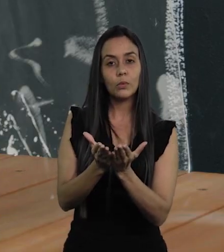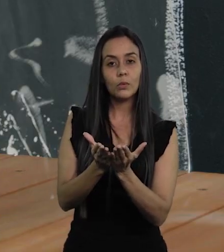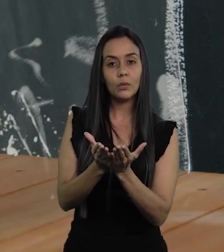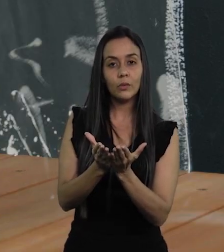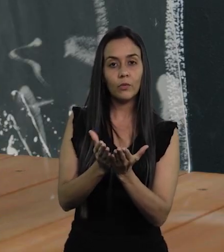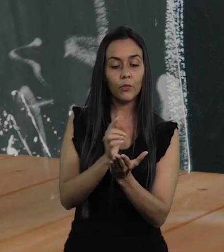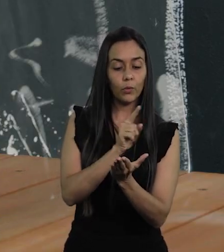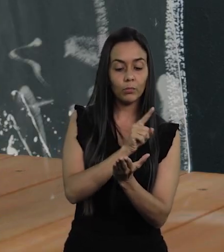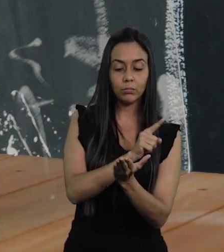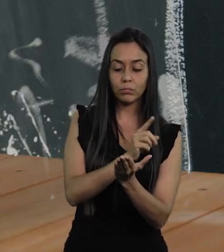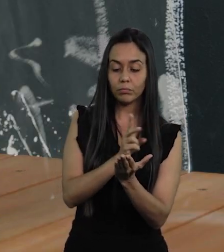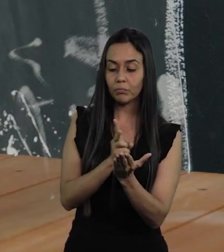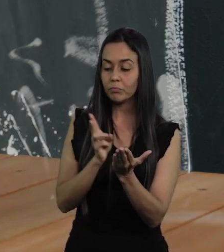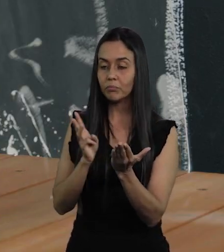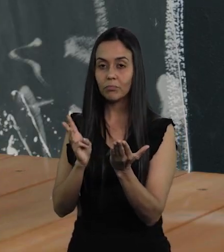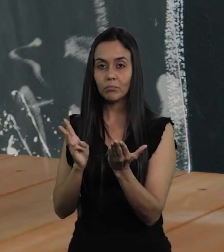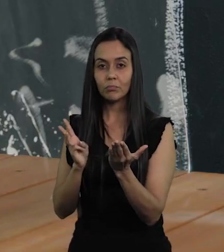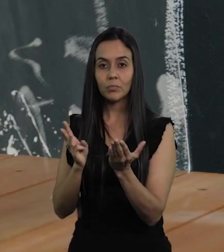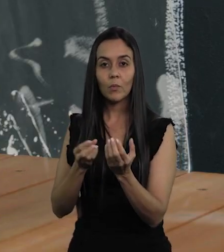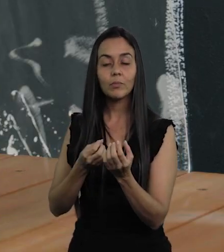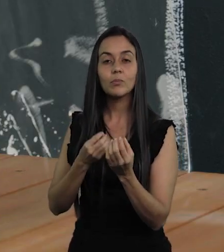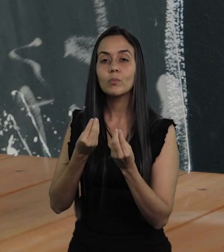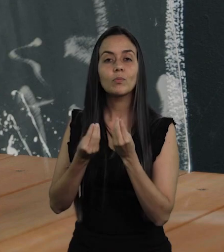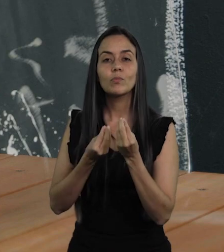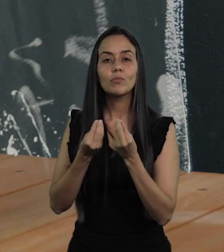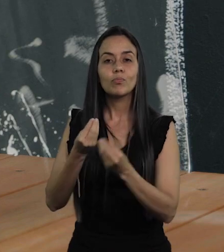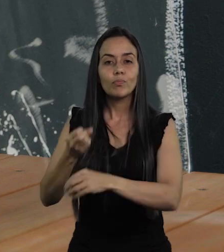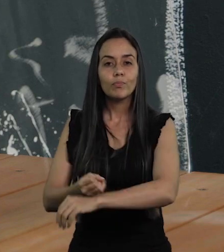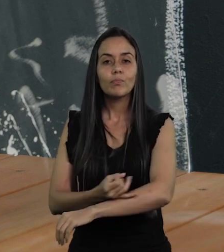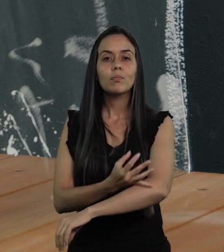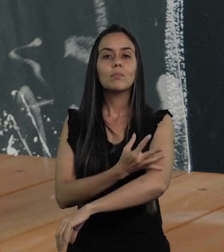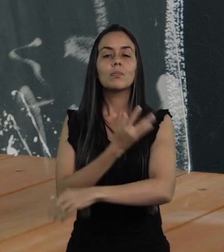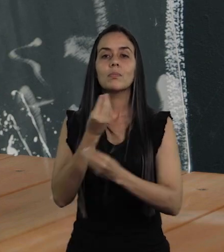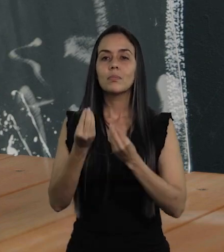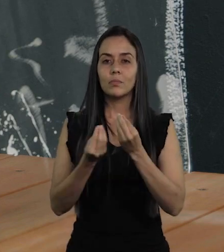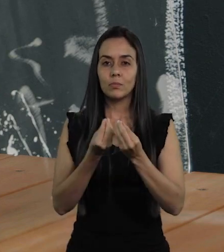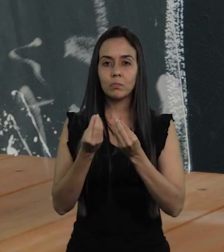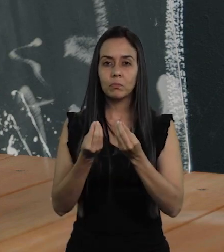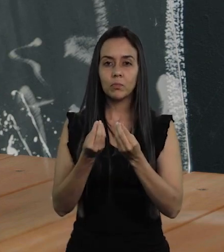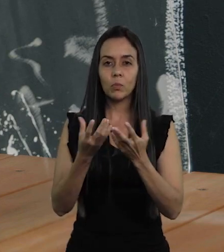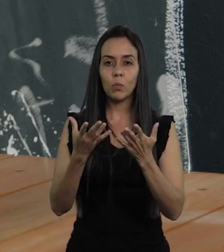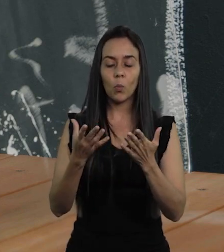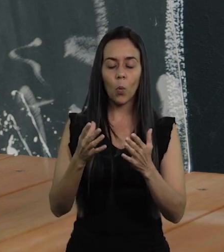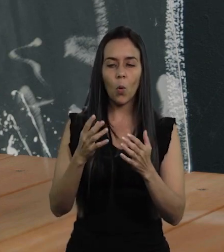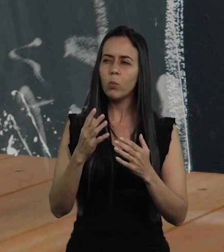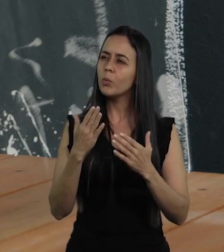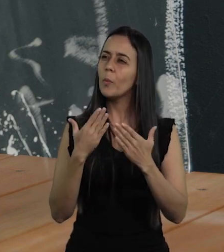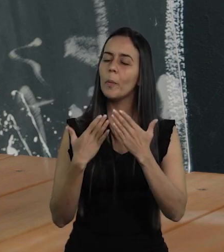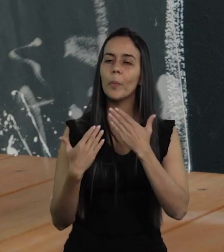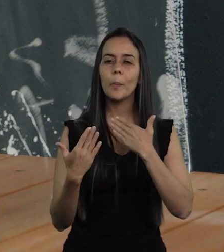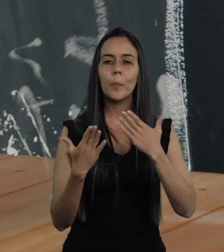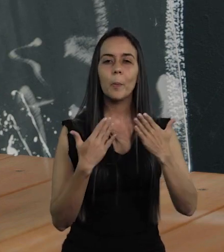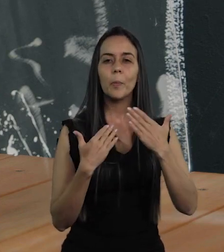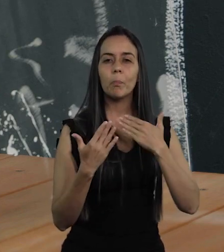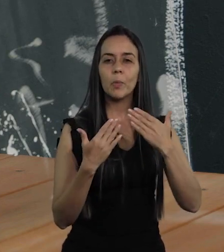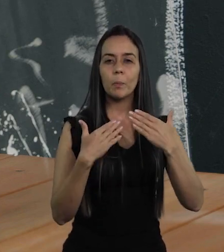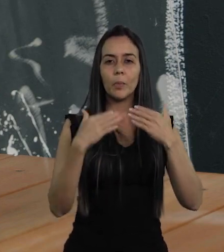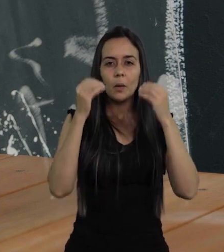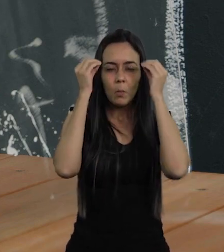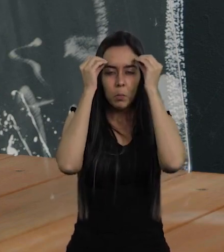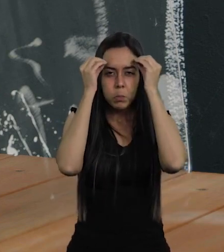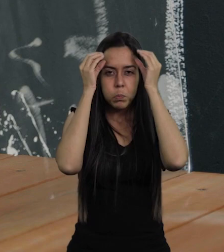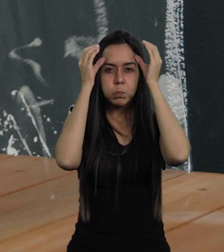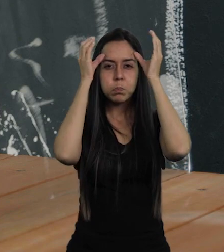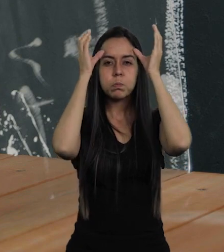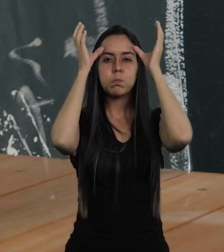tem essa coisa de você ter uma matéria, ele conversa com sabe, com